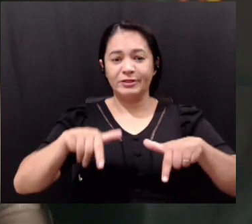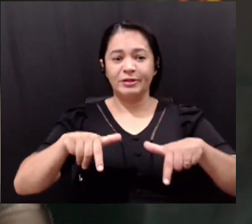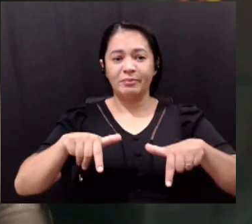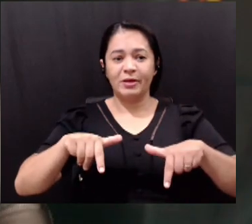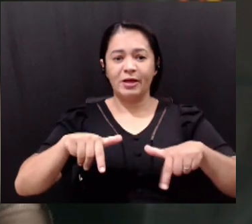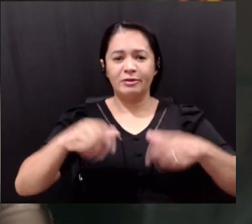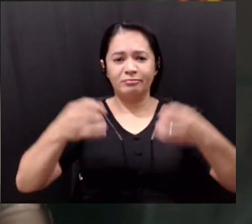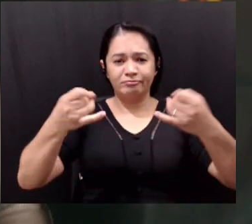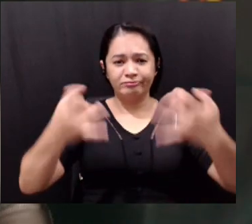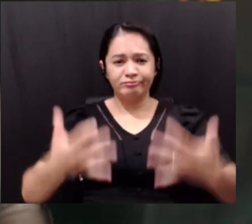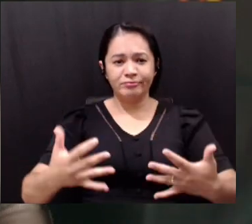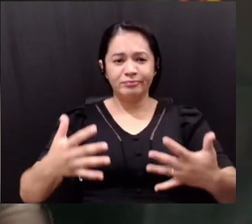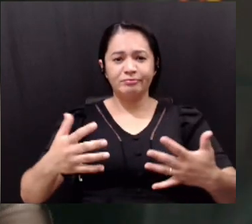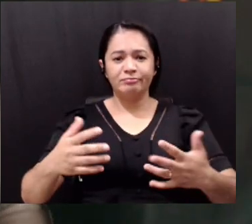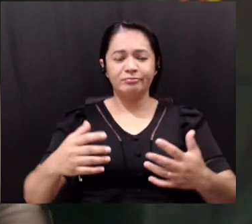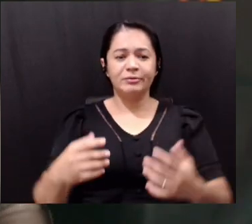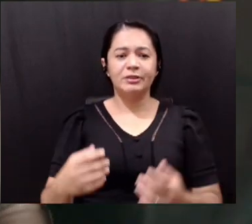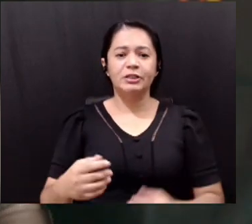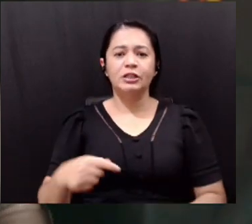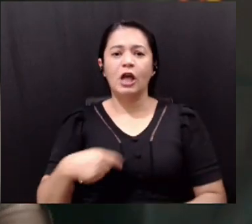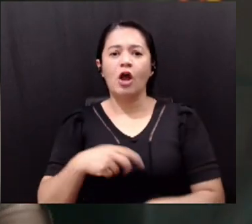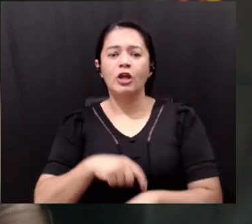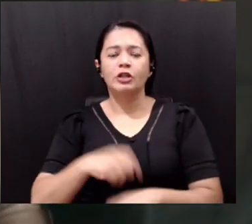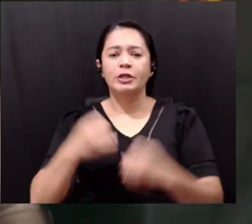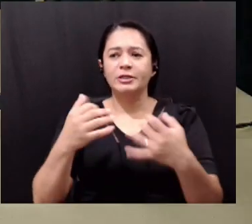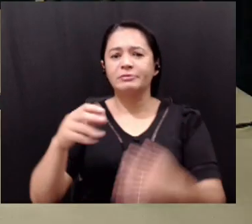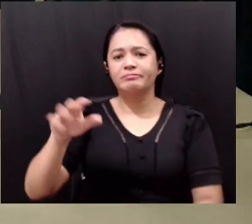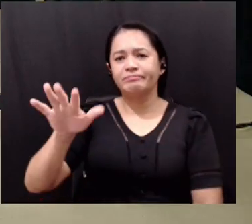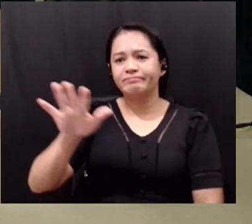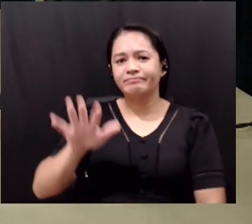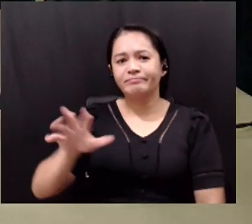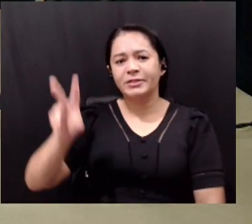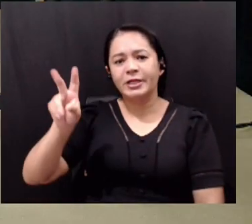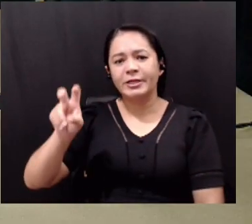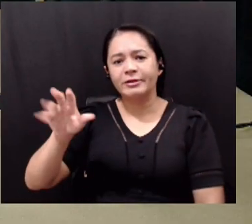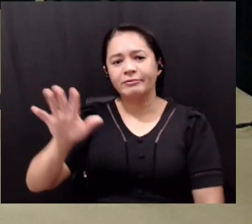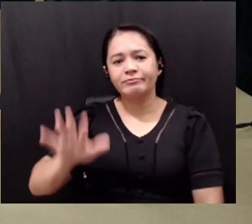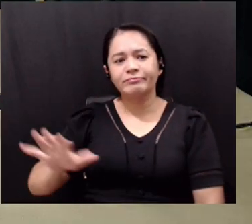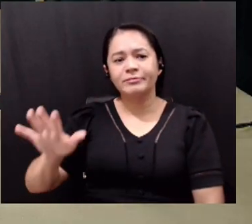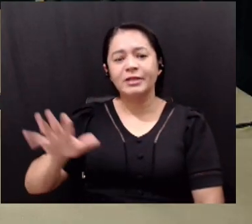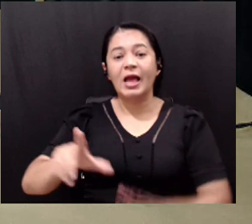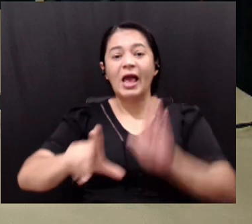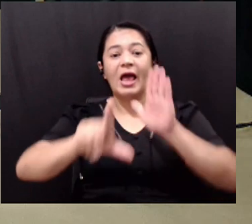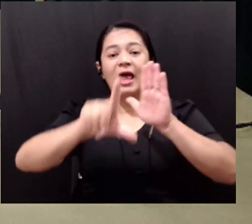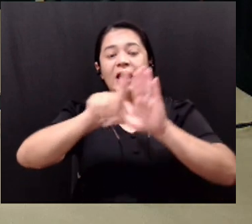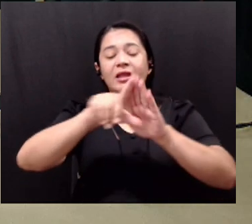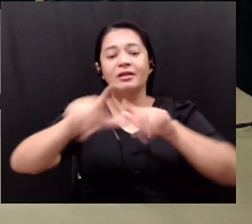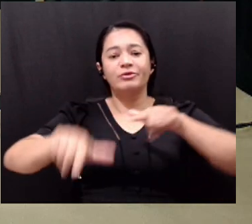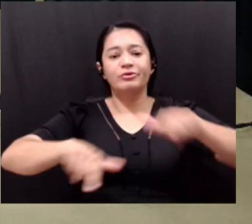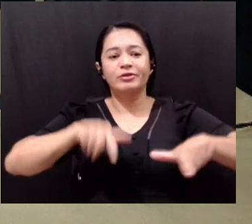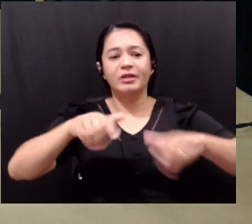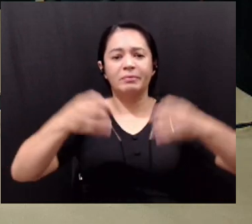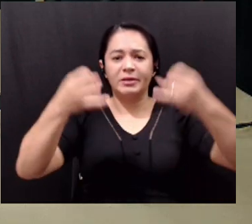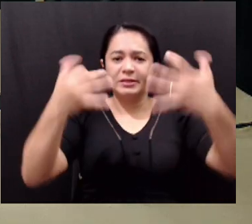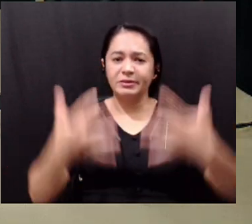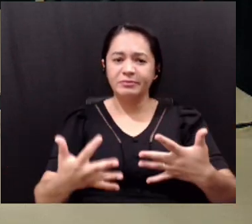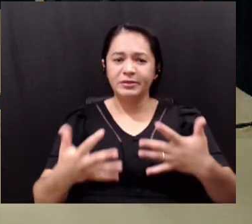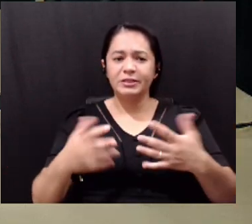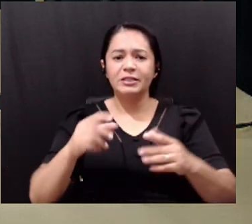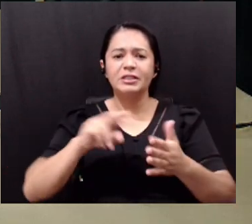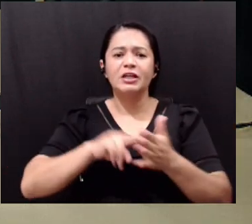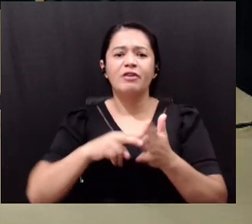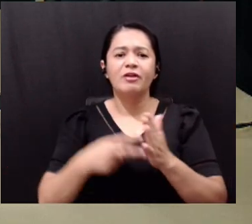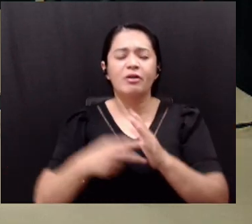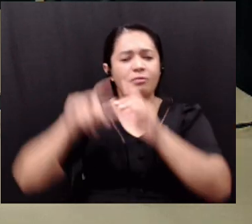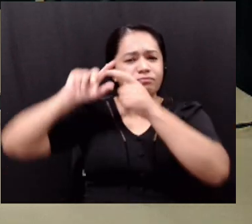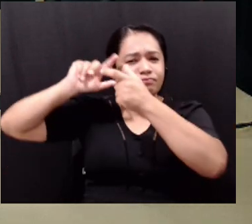de burnout, né? O que se diz nas leis trabalhistas a respeito dessa... É uma síndrome? O que a gente pode É dizer, uma né, doutora? É uma